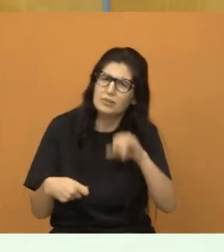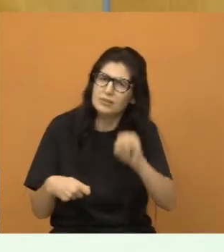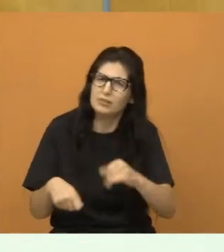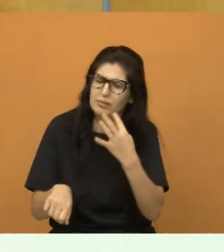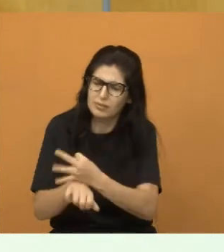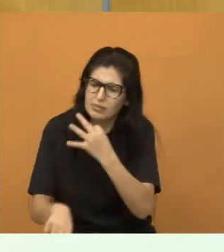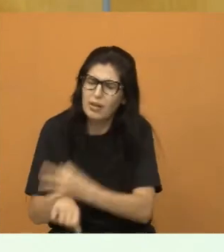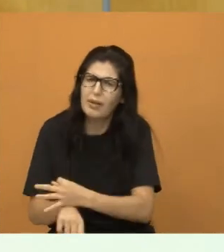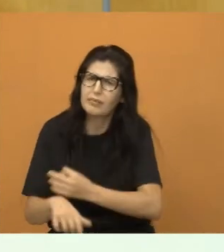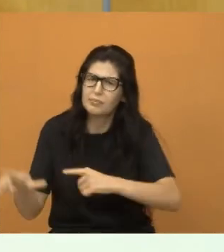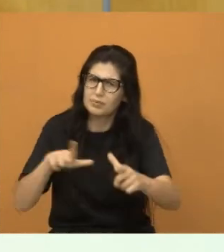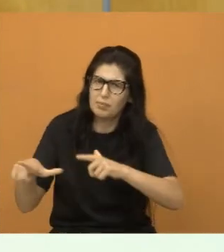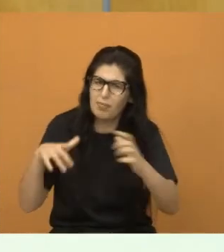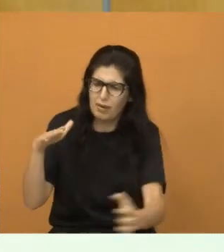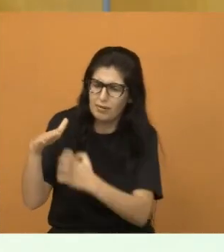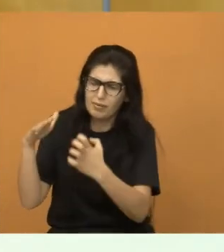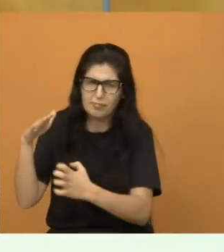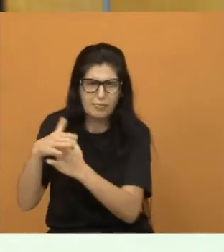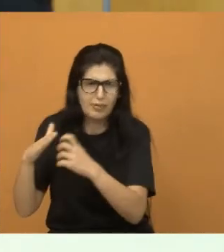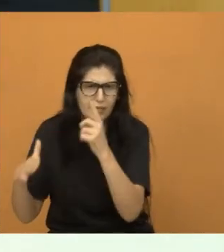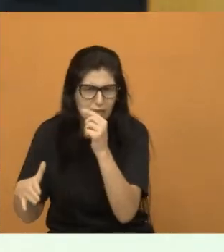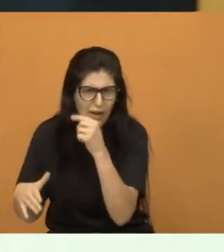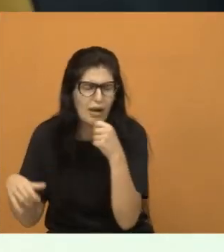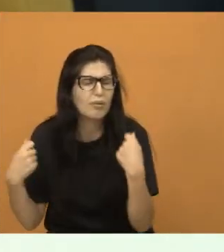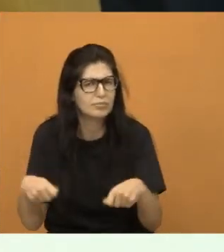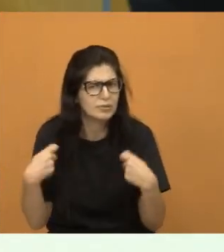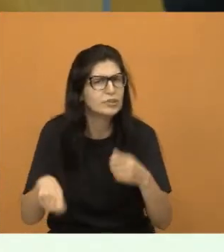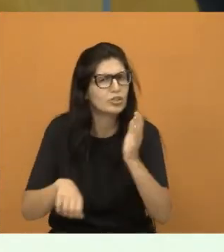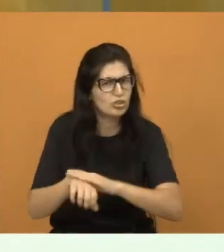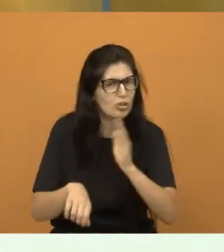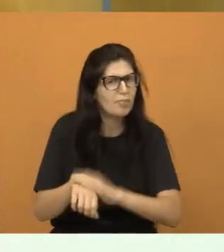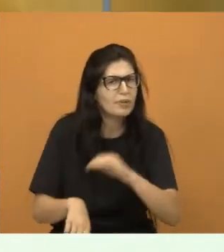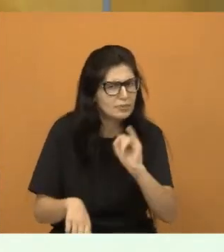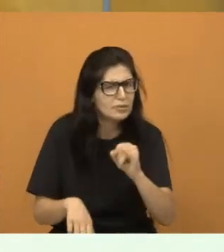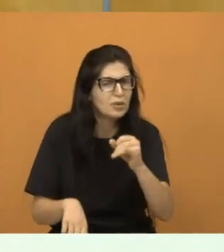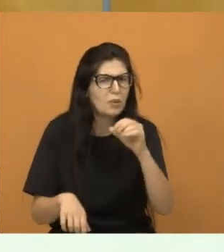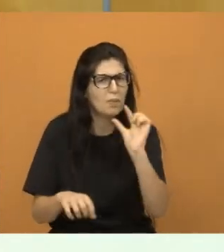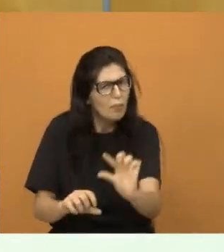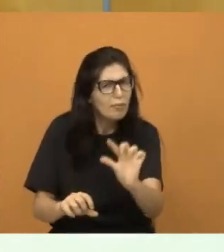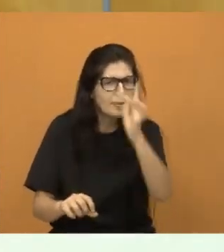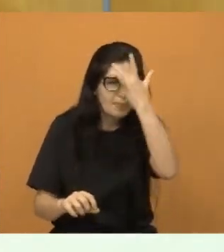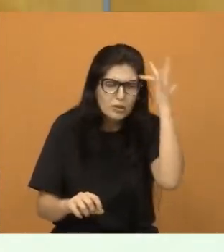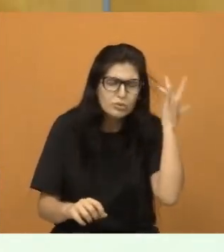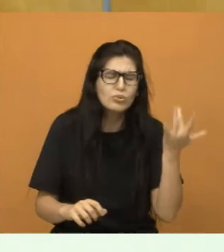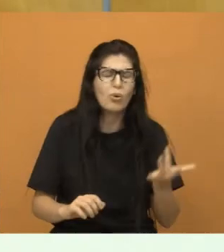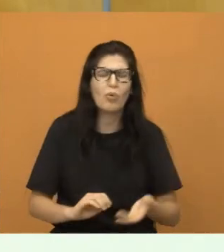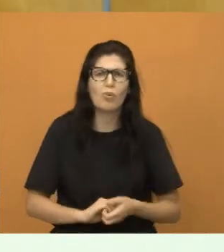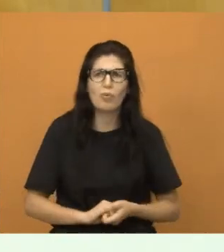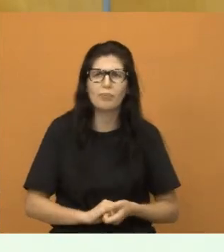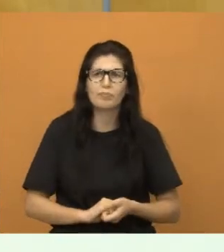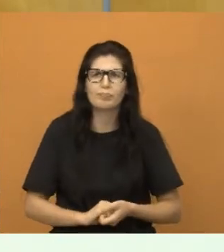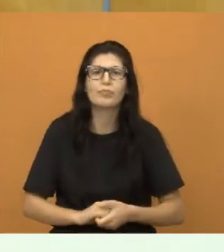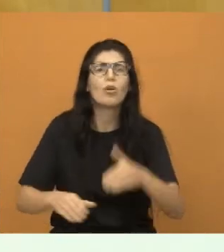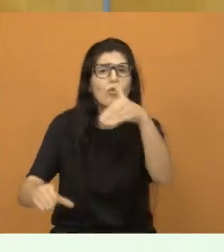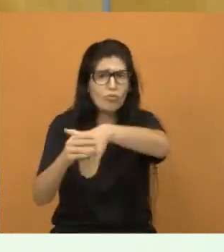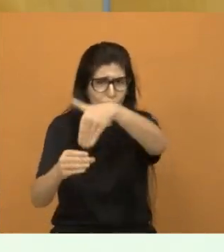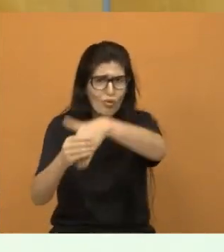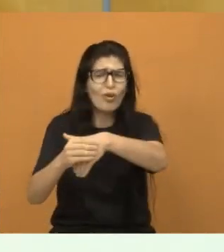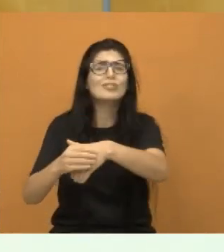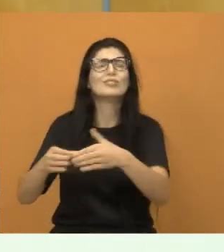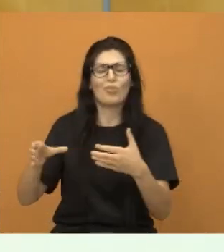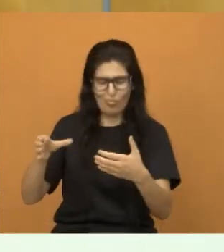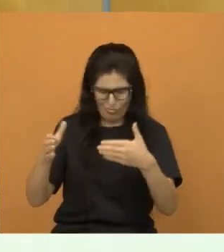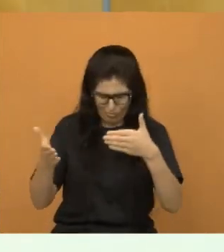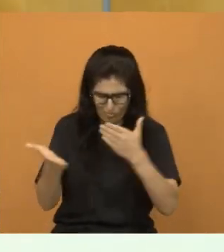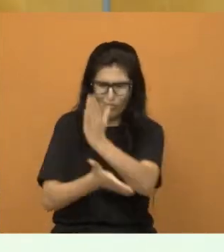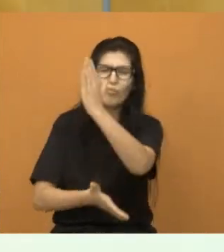técnico para melhor trabalhar e fazer os projetos e acompanhar principalmente as obras em execução. Então, meu voto é favorável ao